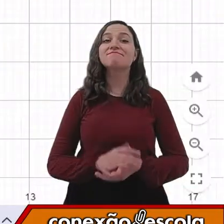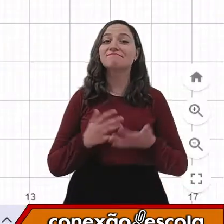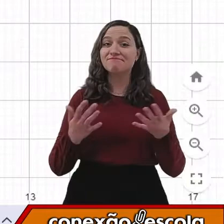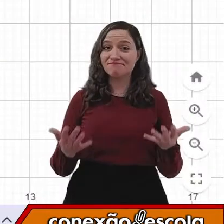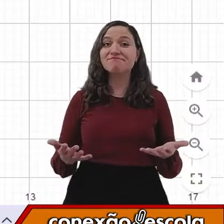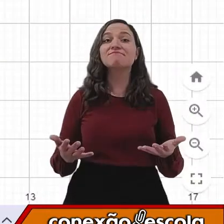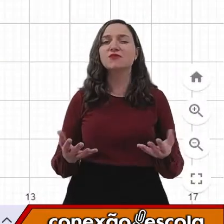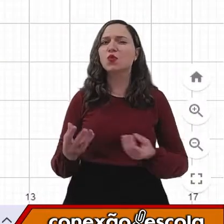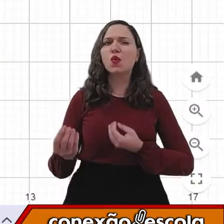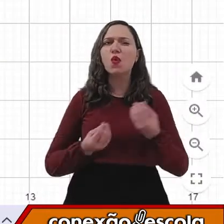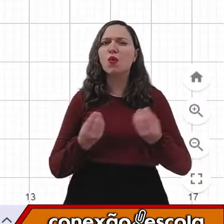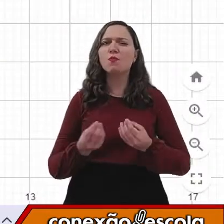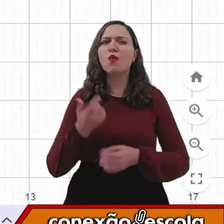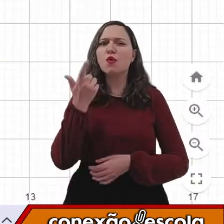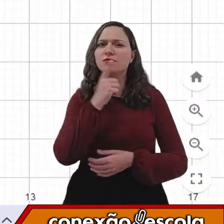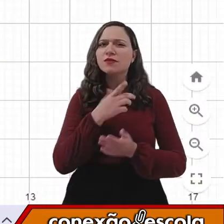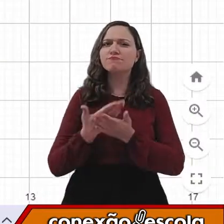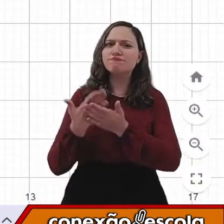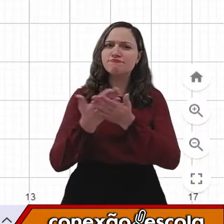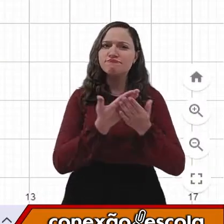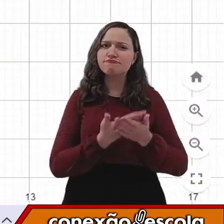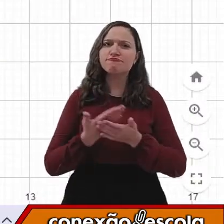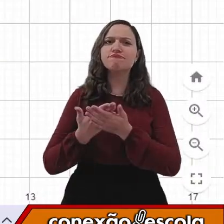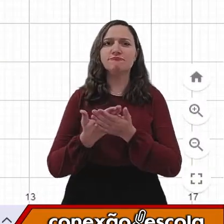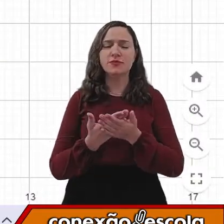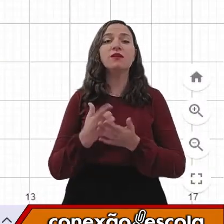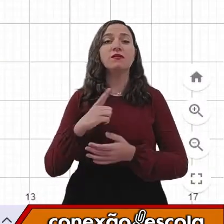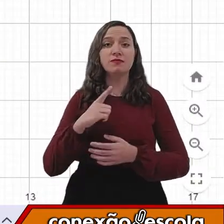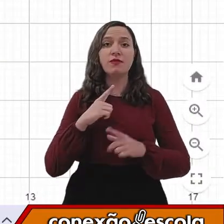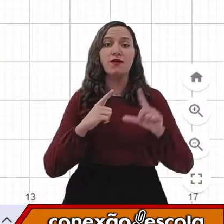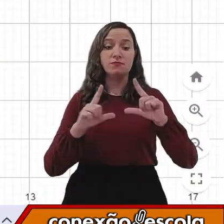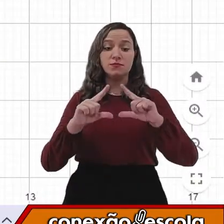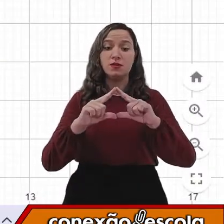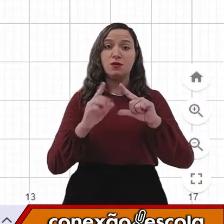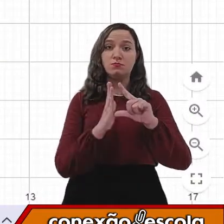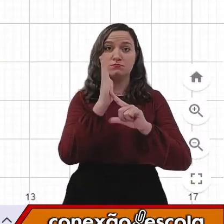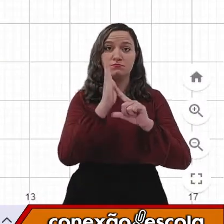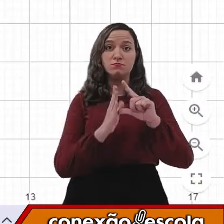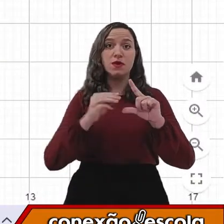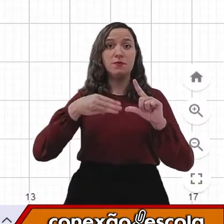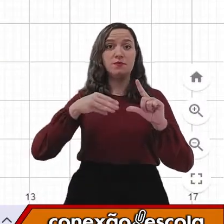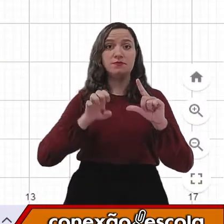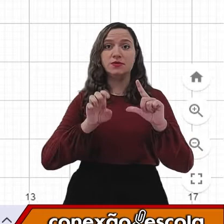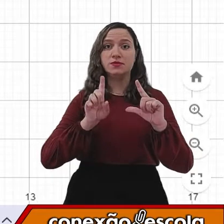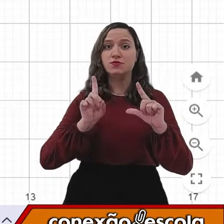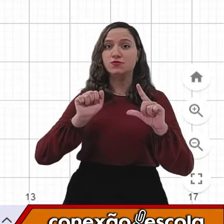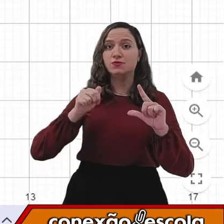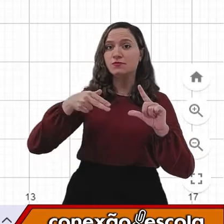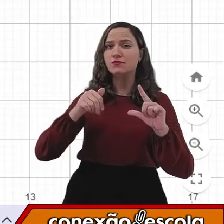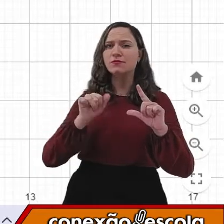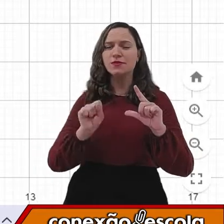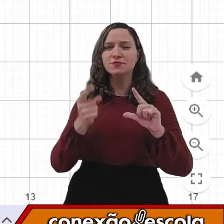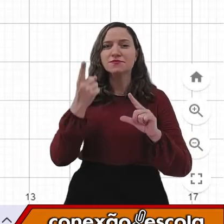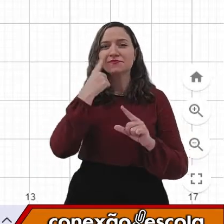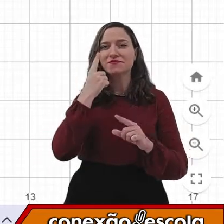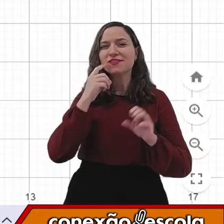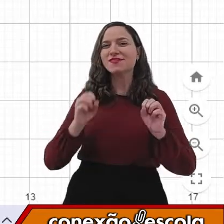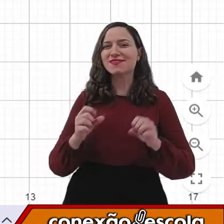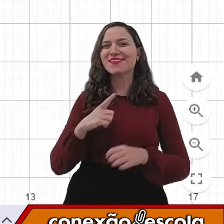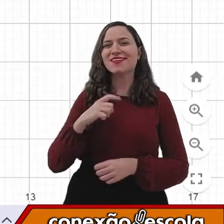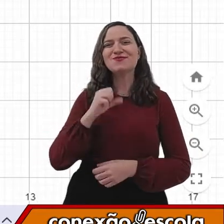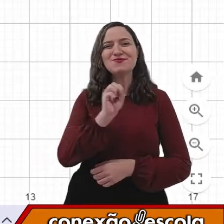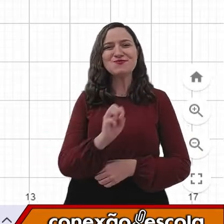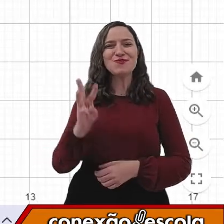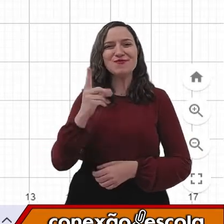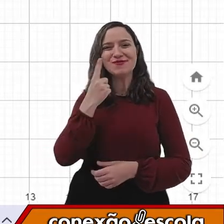Então, para fazer o estudo sobre as medianas de um triângulo, nós vamos fazer uso deste software, que é o